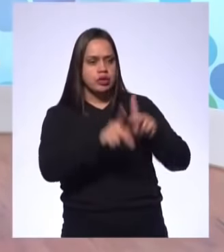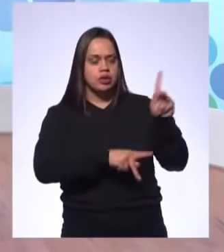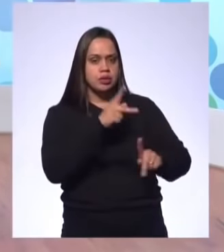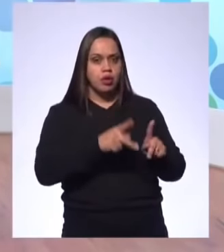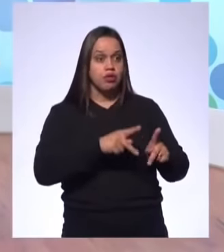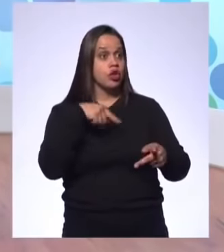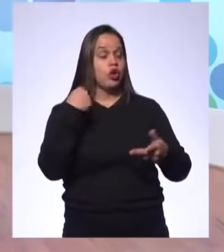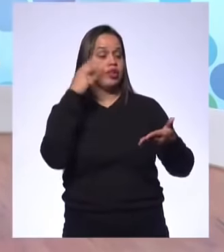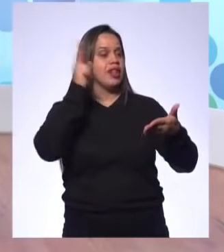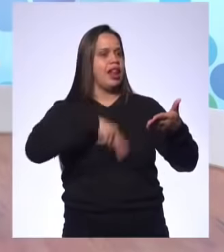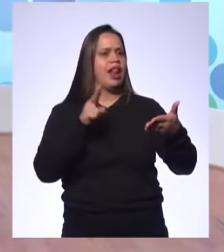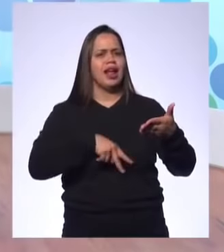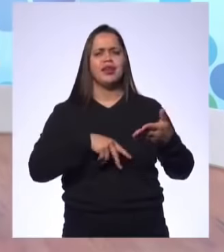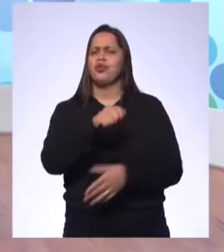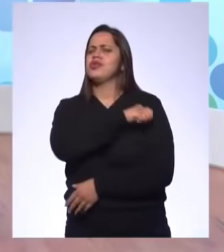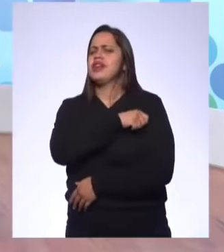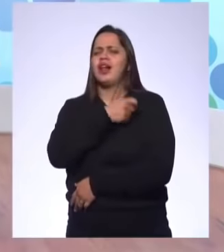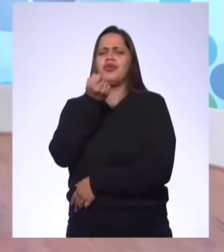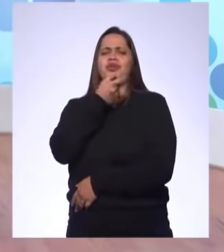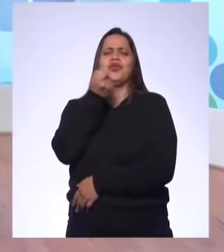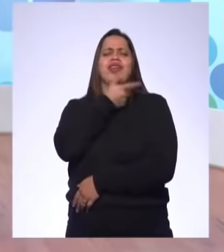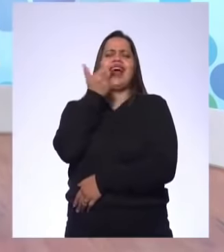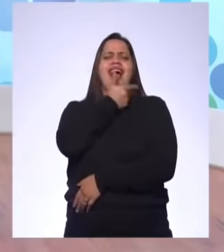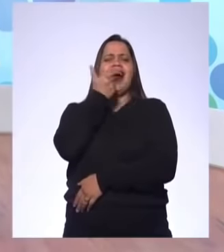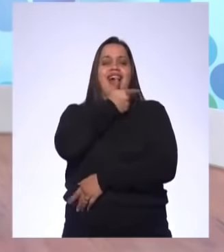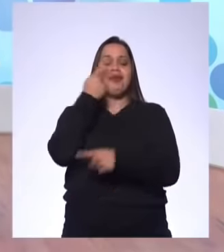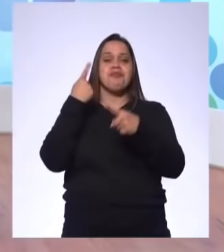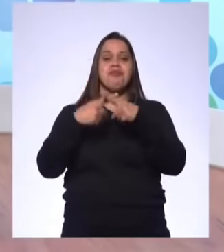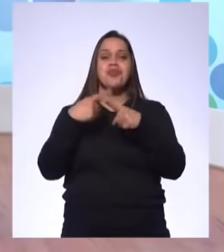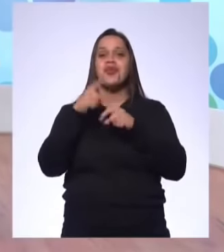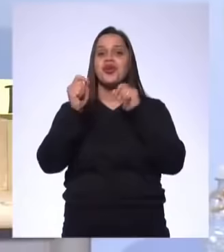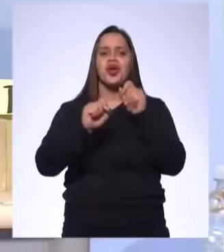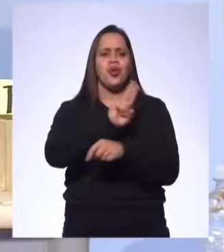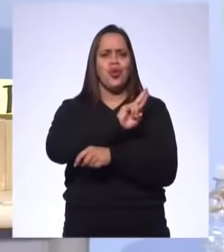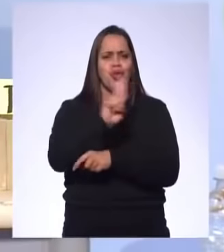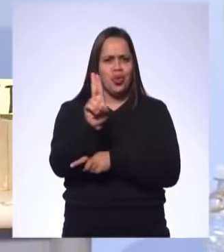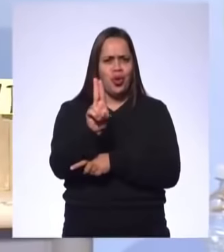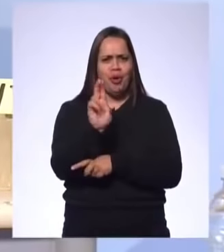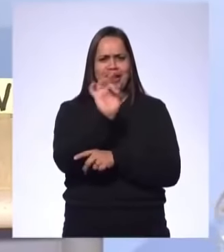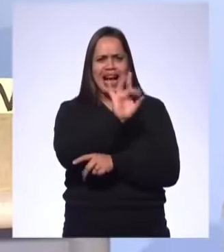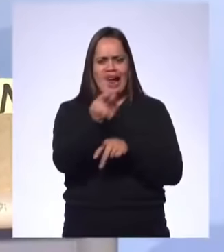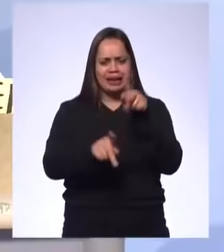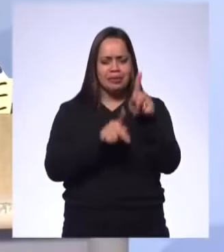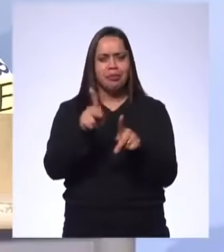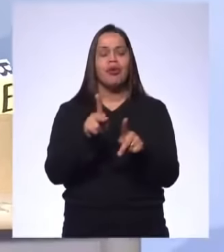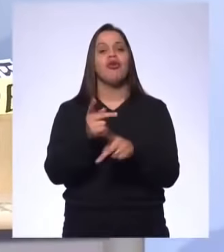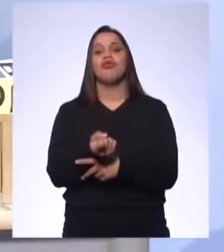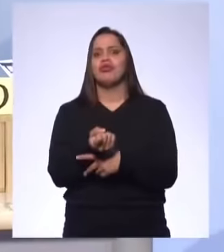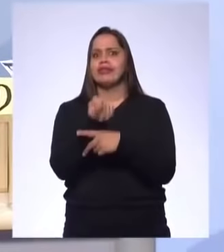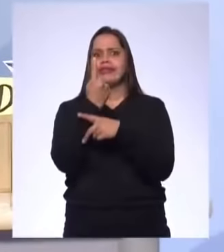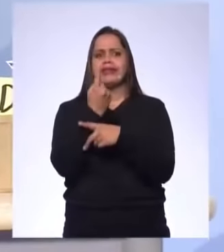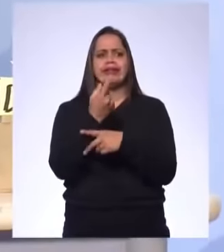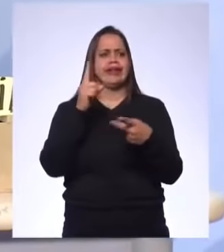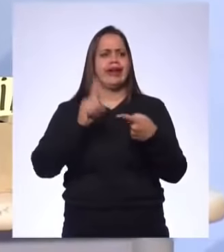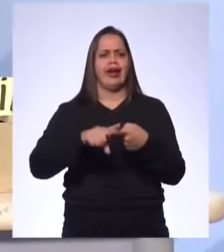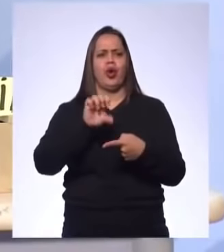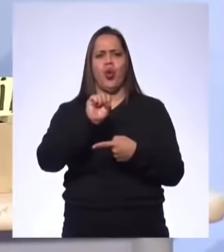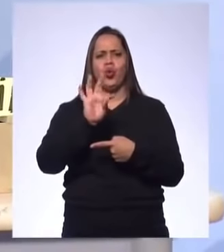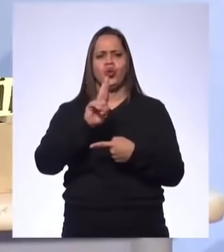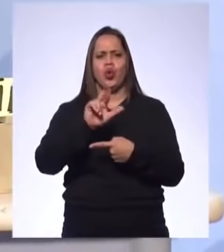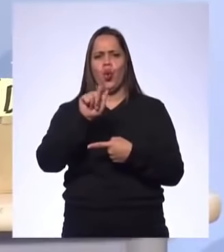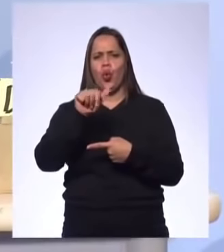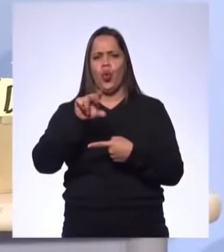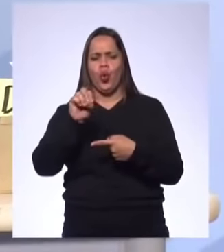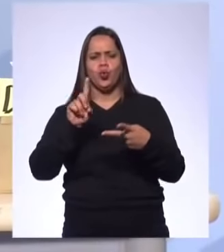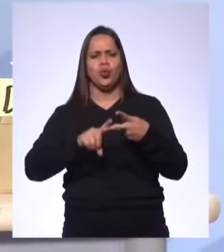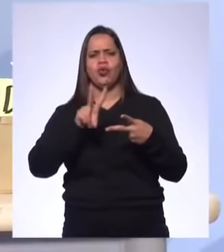eles morrem de rir por causa dos nomes que são estranhos, né, para nós. Então, ostrogodos,